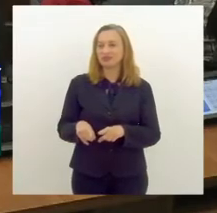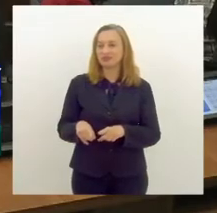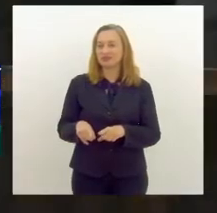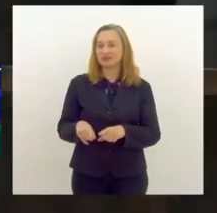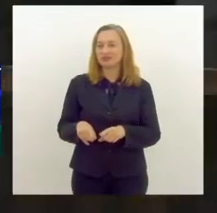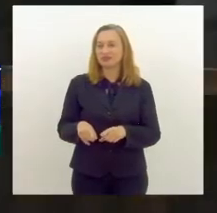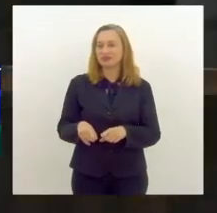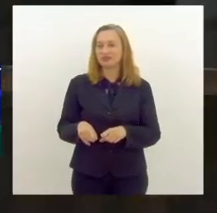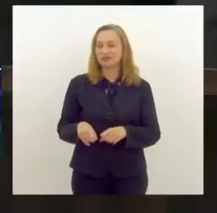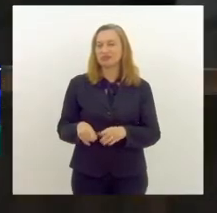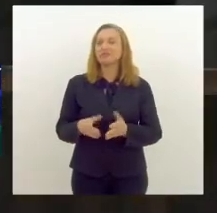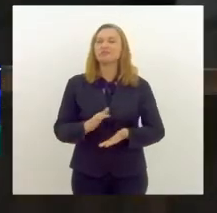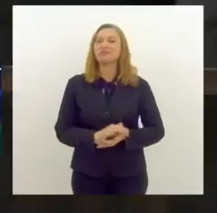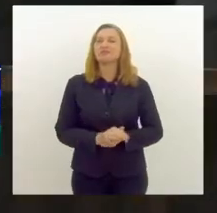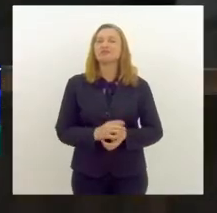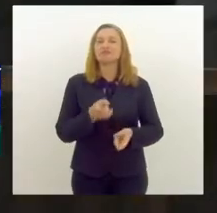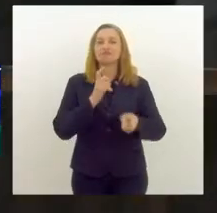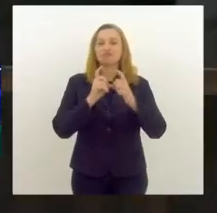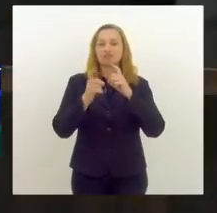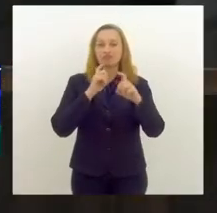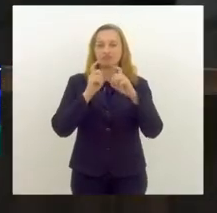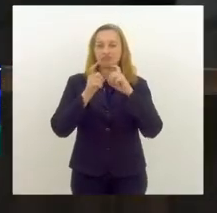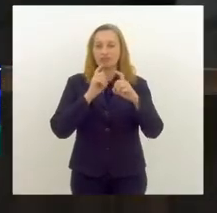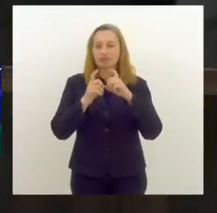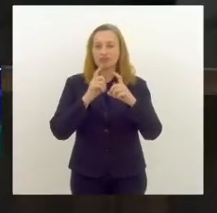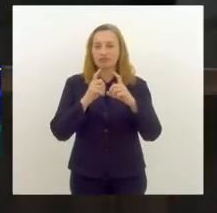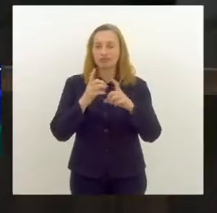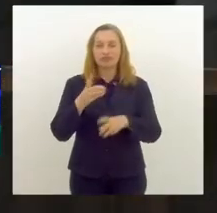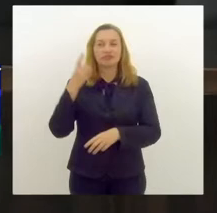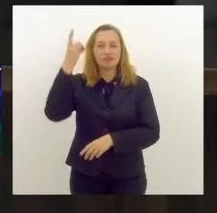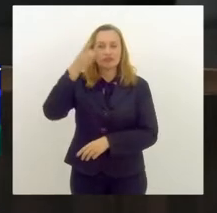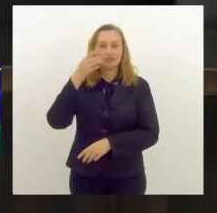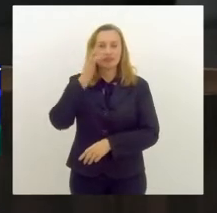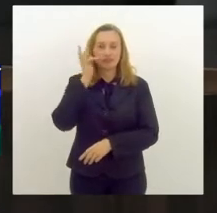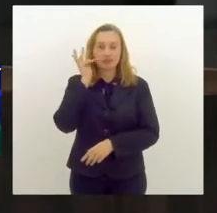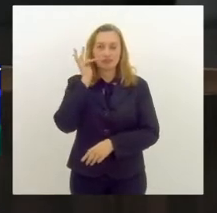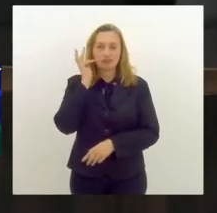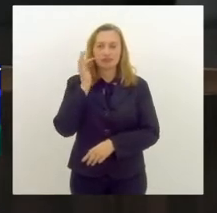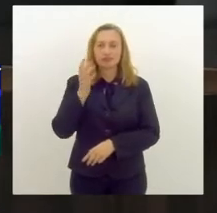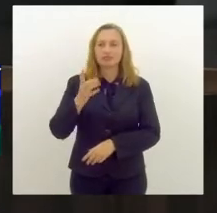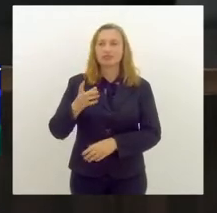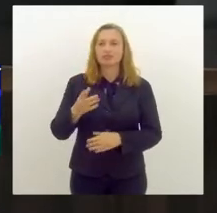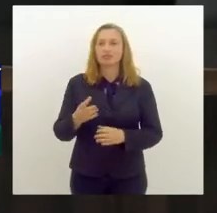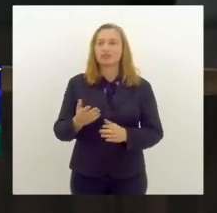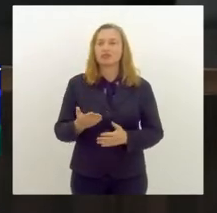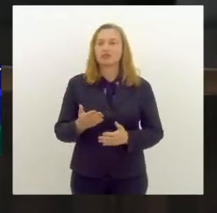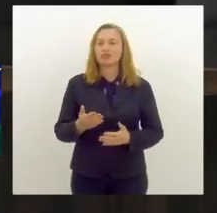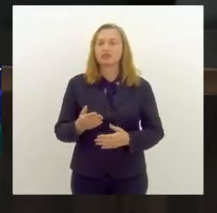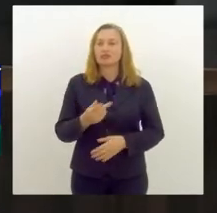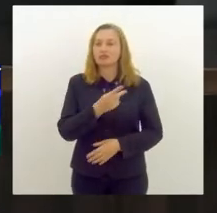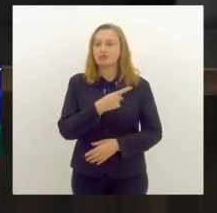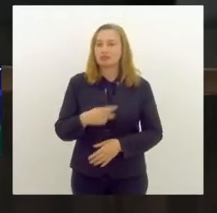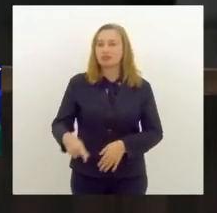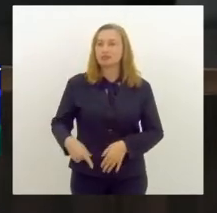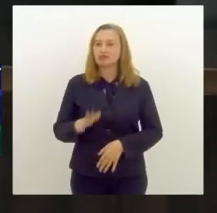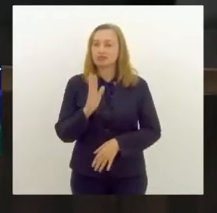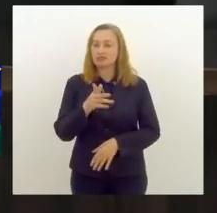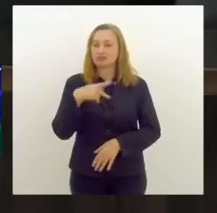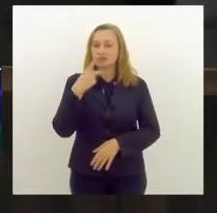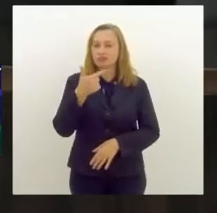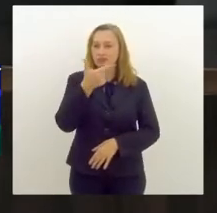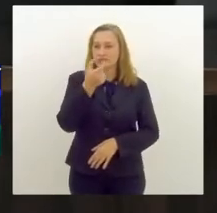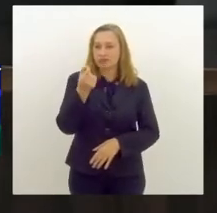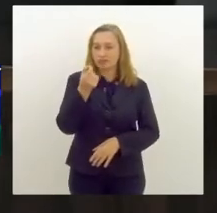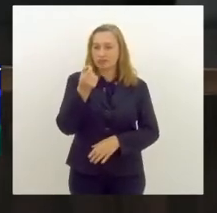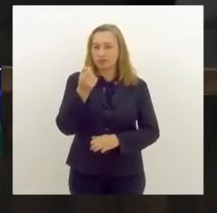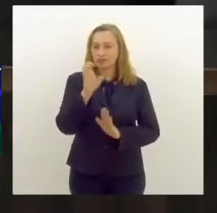Com os pareceres emitidos em discussão, para discutir, deputado Flávio Serafini. A presidência já anuncia, são 20 emendas